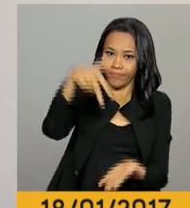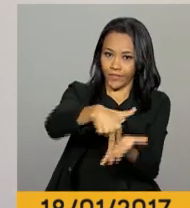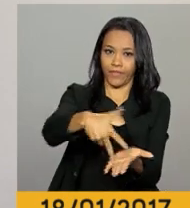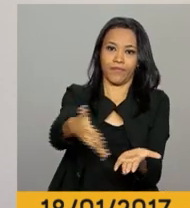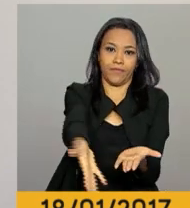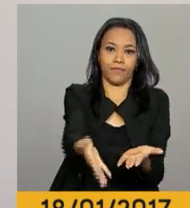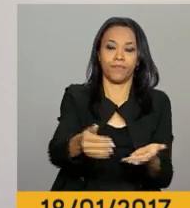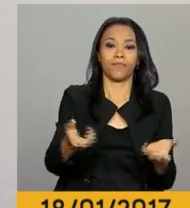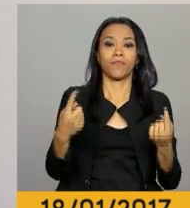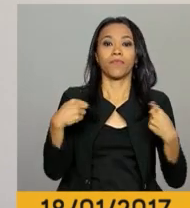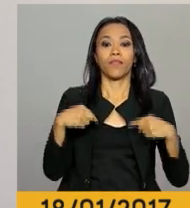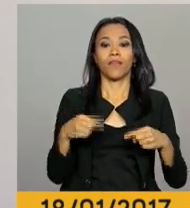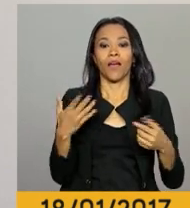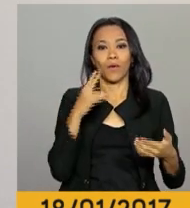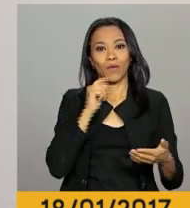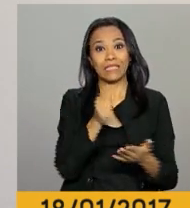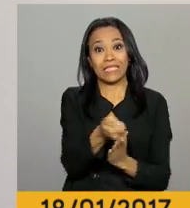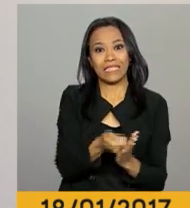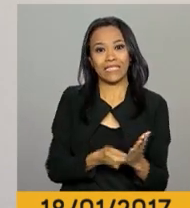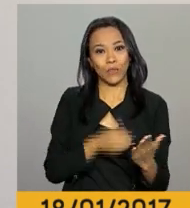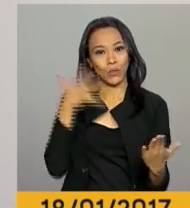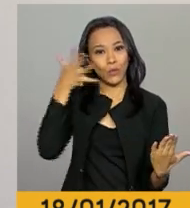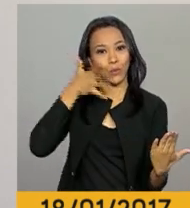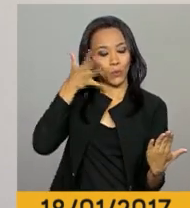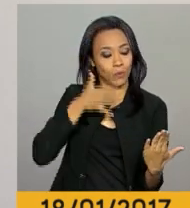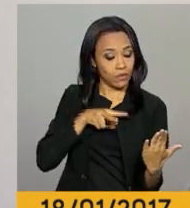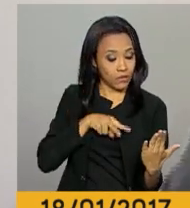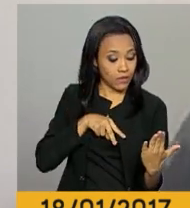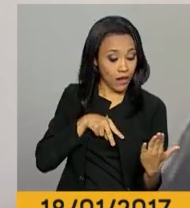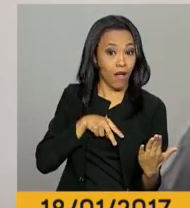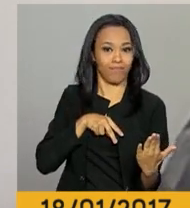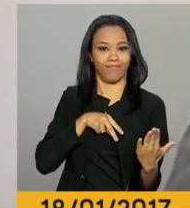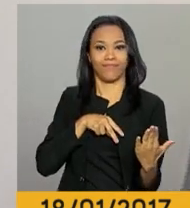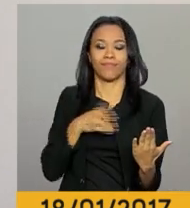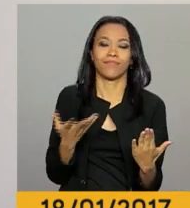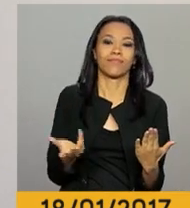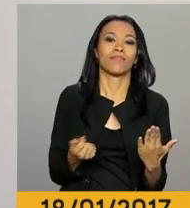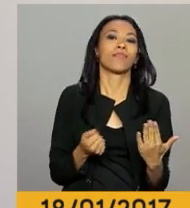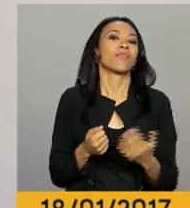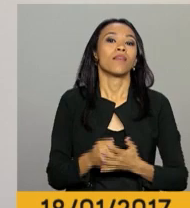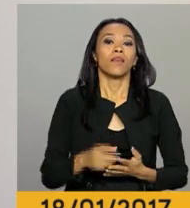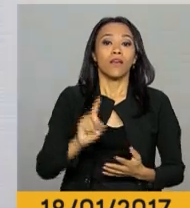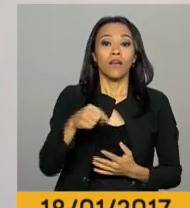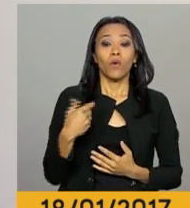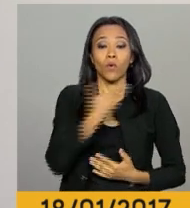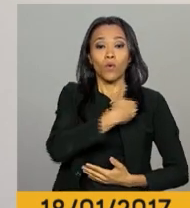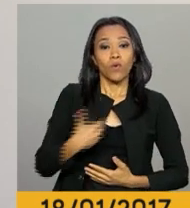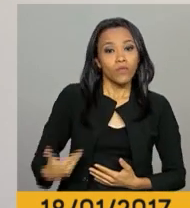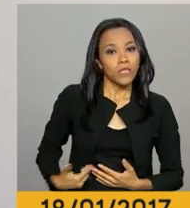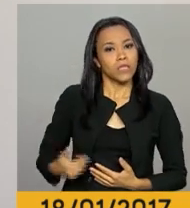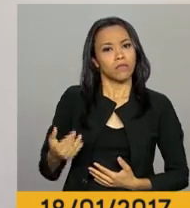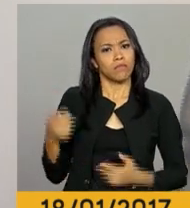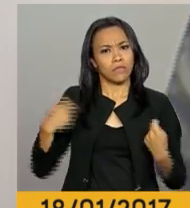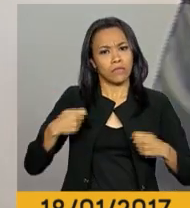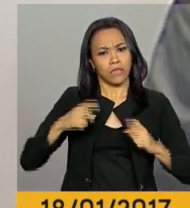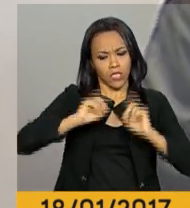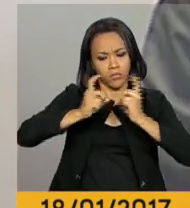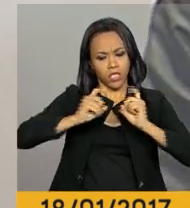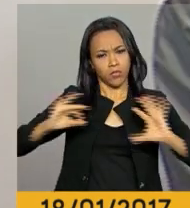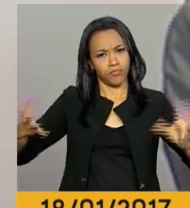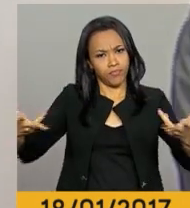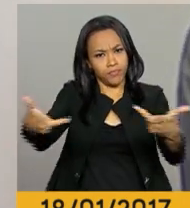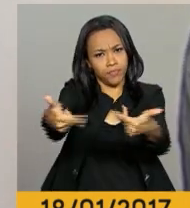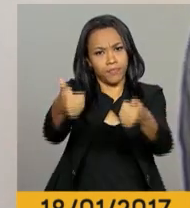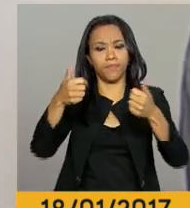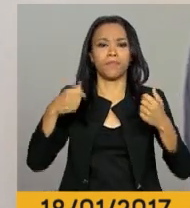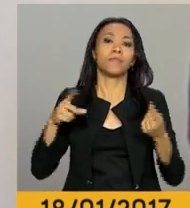agora vou dar uma olhadinha no discurso escrito o Estado tem tem que assumir postura menos cartorial e mais eficiente tem de garantir